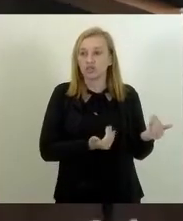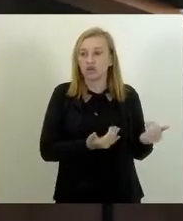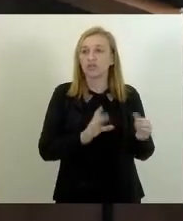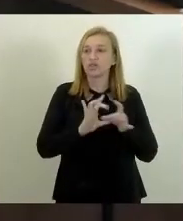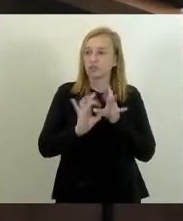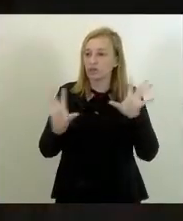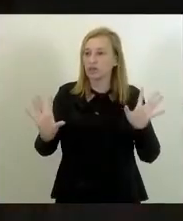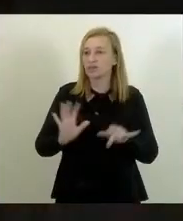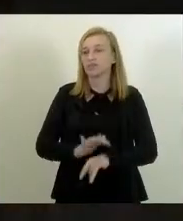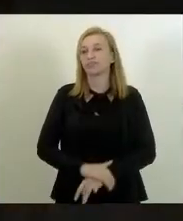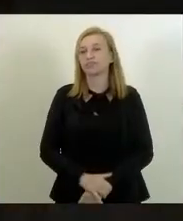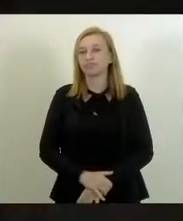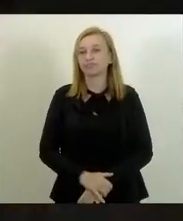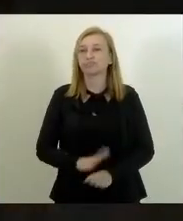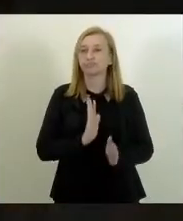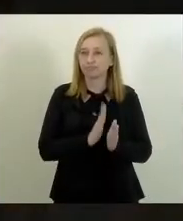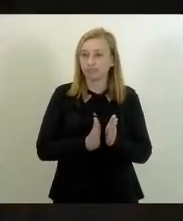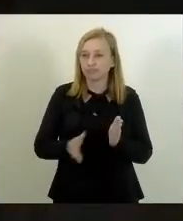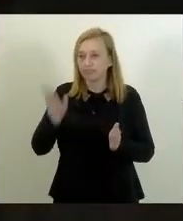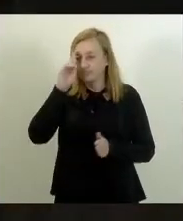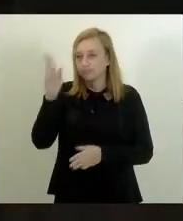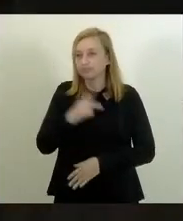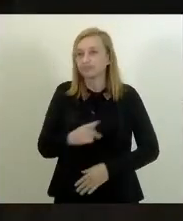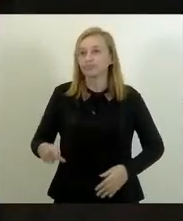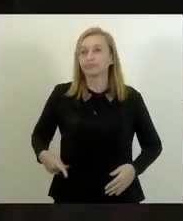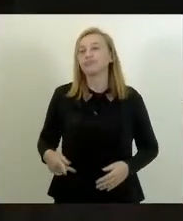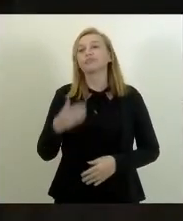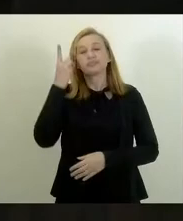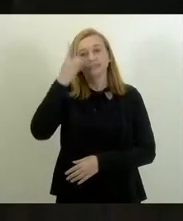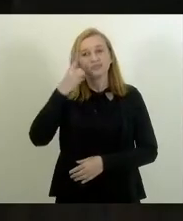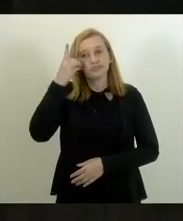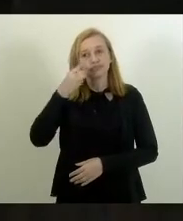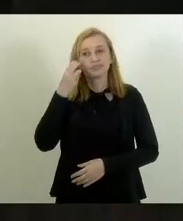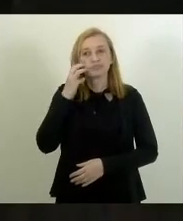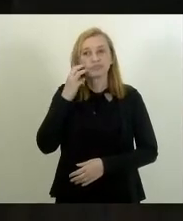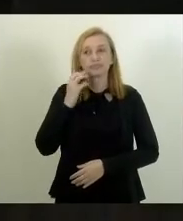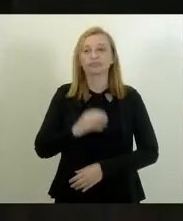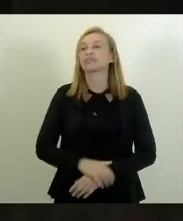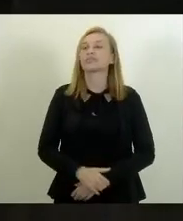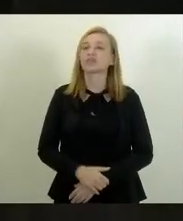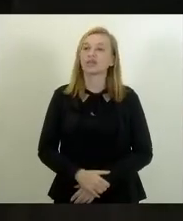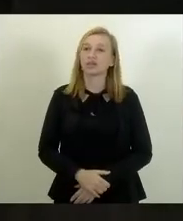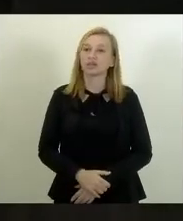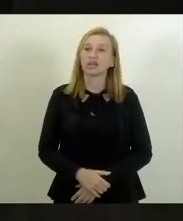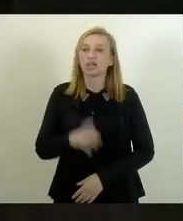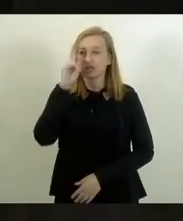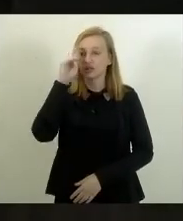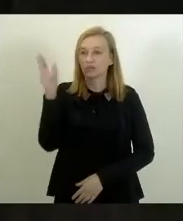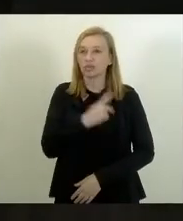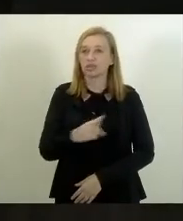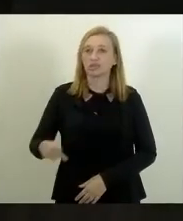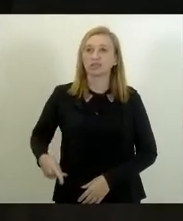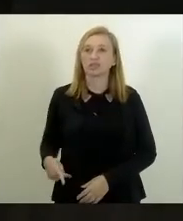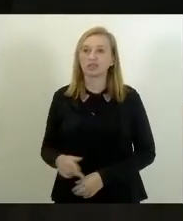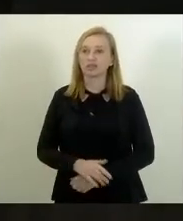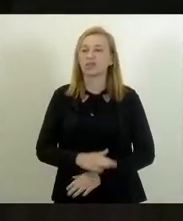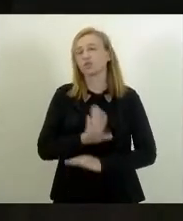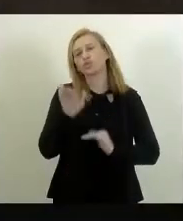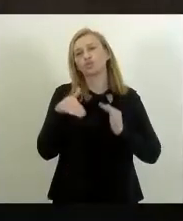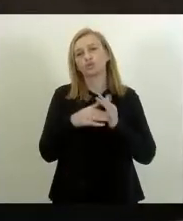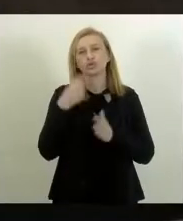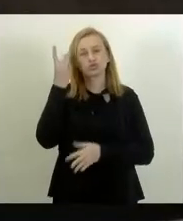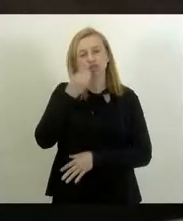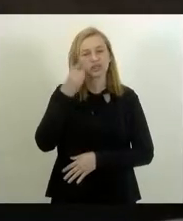democracia. Pela ordem, presidente. Pela ordem, deputado Valdeir Carneiro. Senhor presidente, senhoras